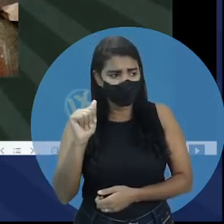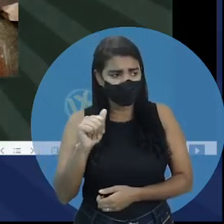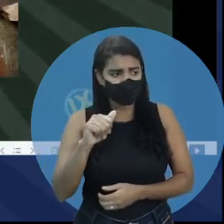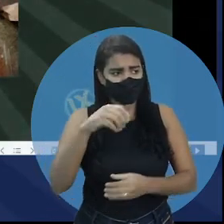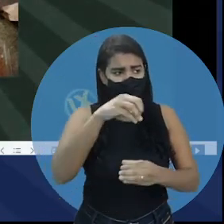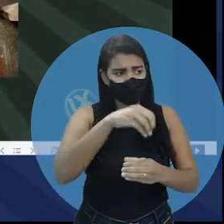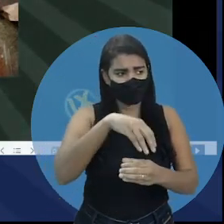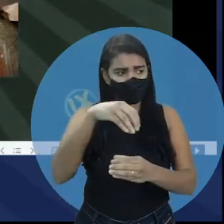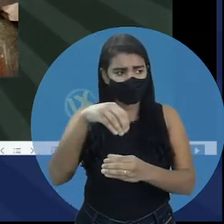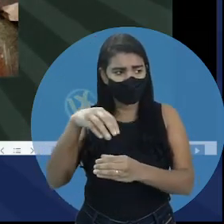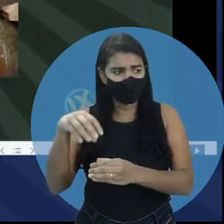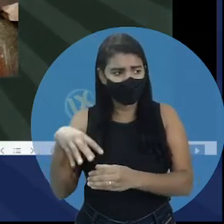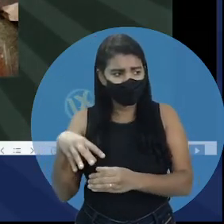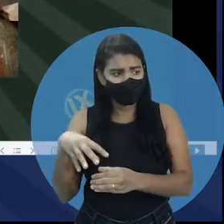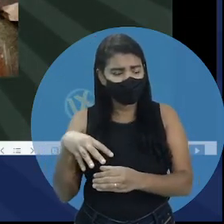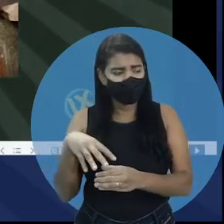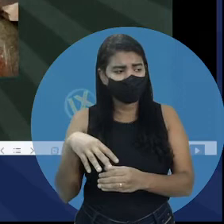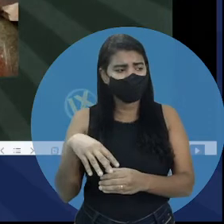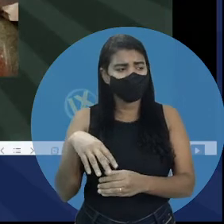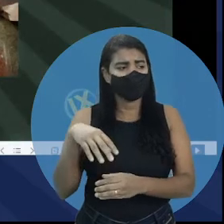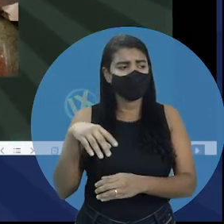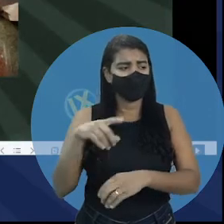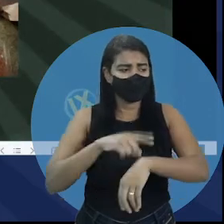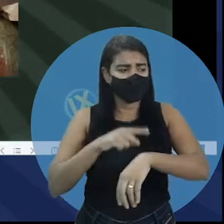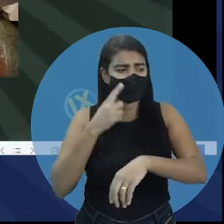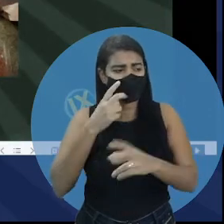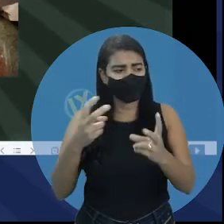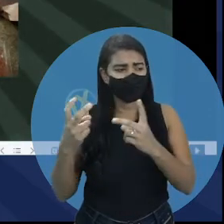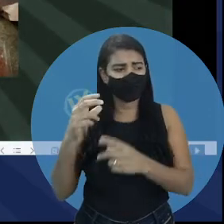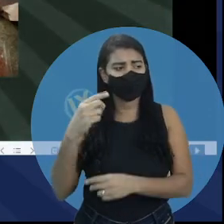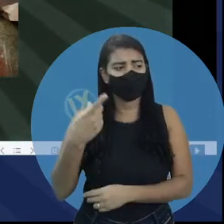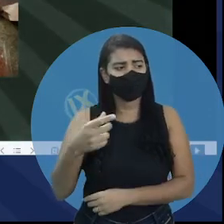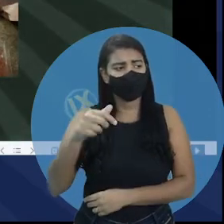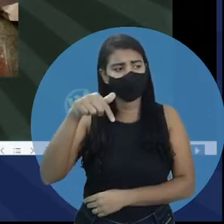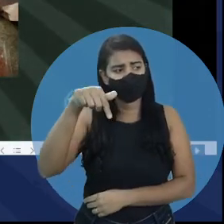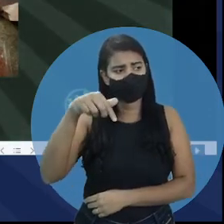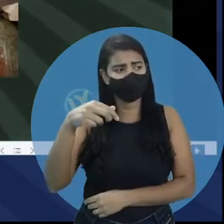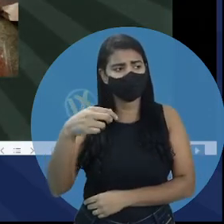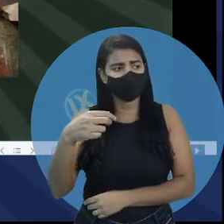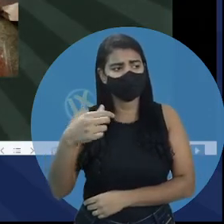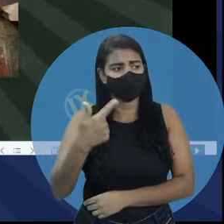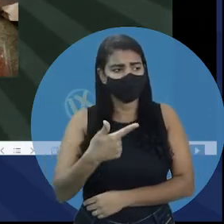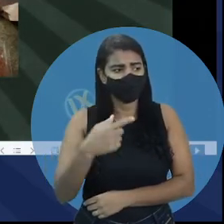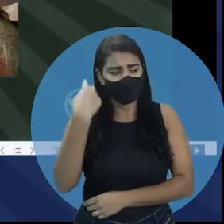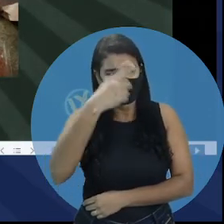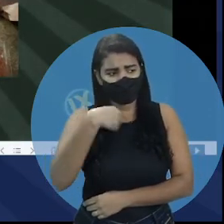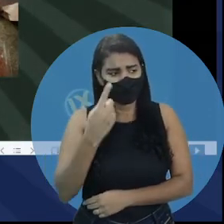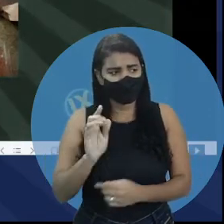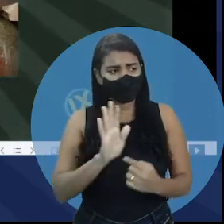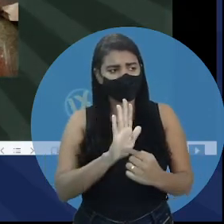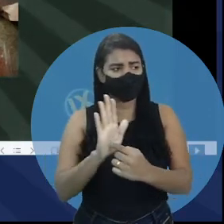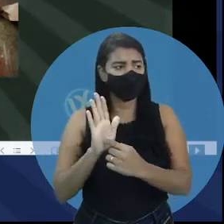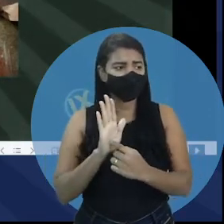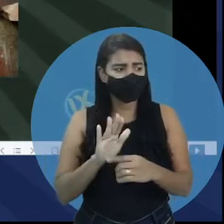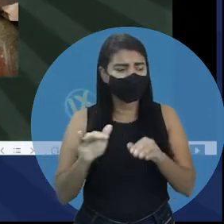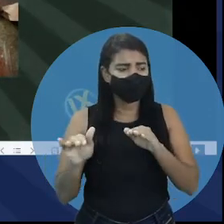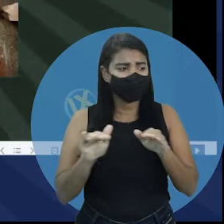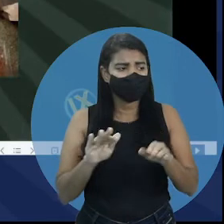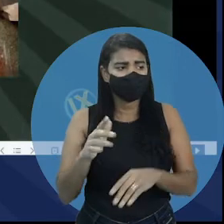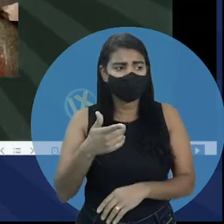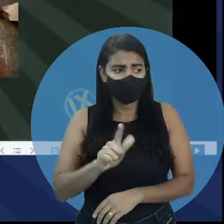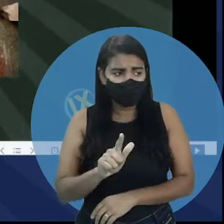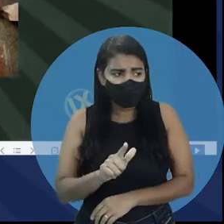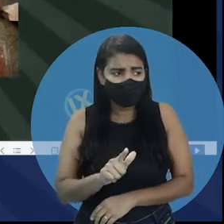e até um tempo de 72 horas a gente percebeu se elas apresentavam motilidade. Se as larvas não se movessem